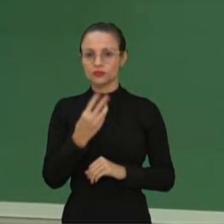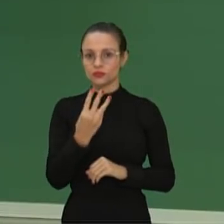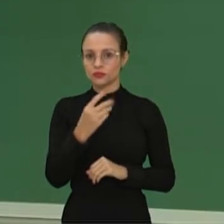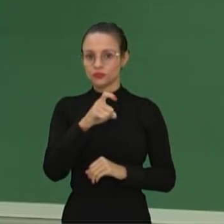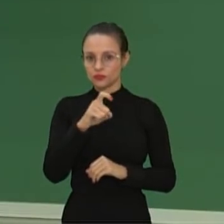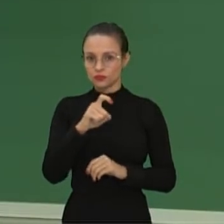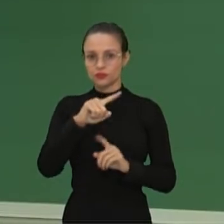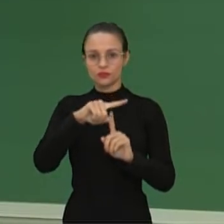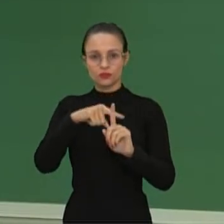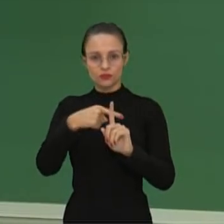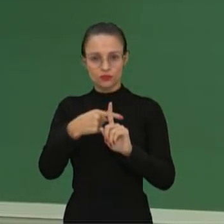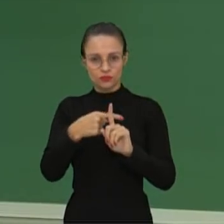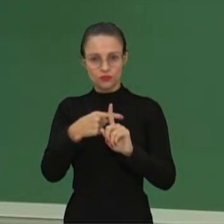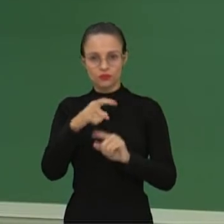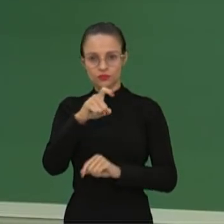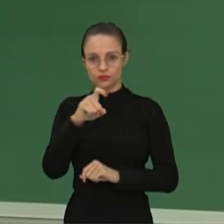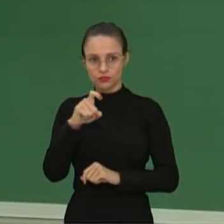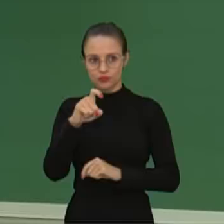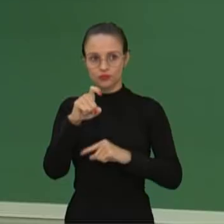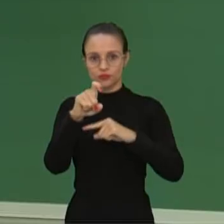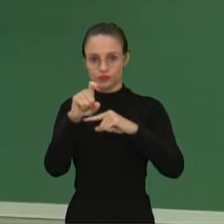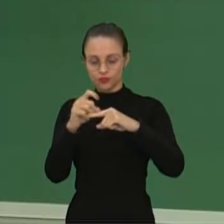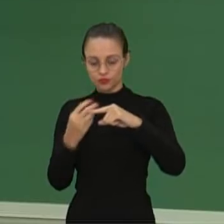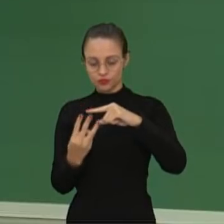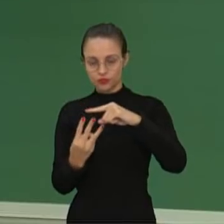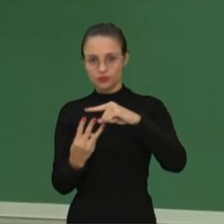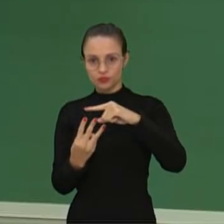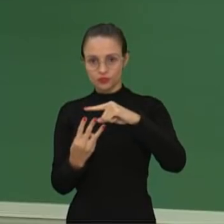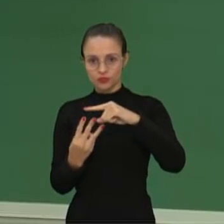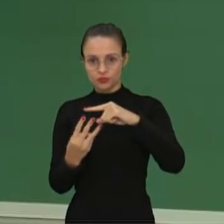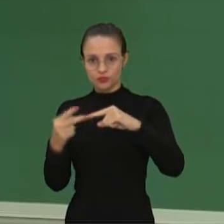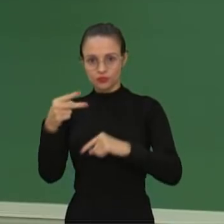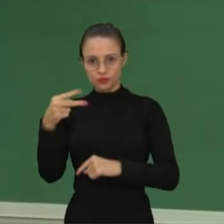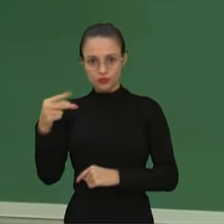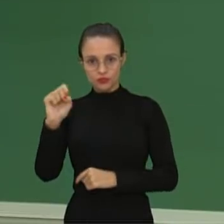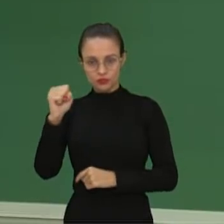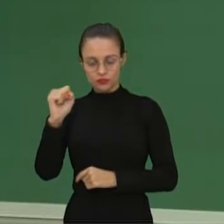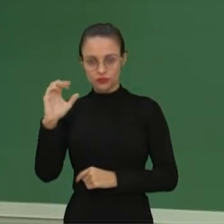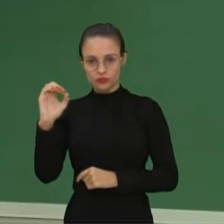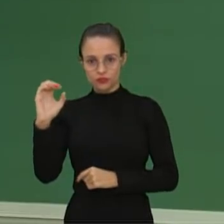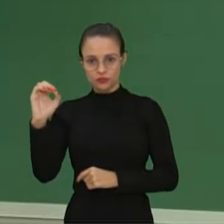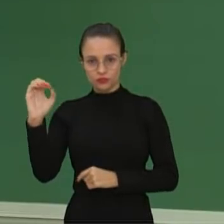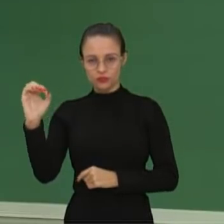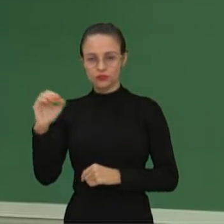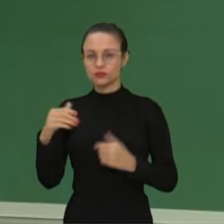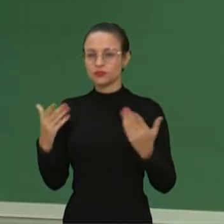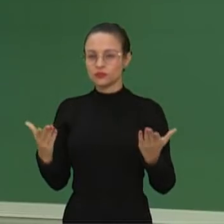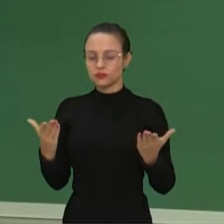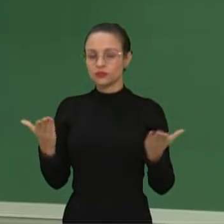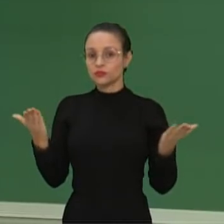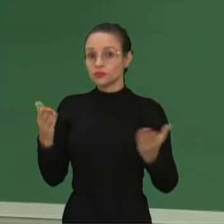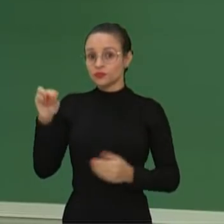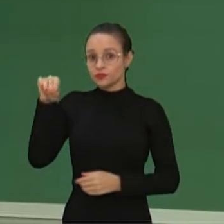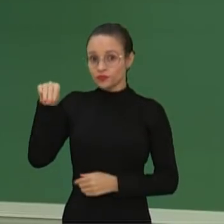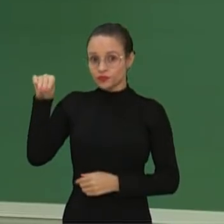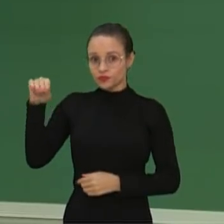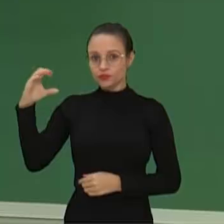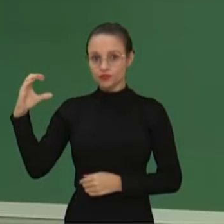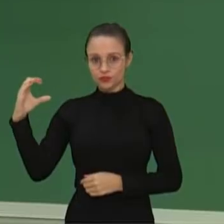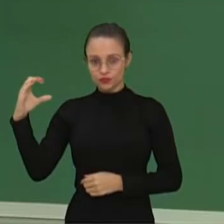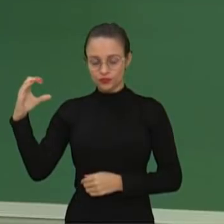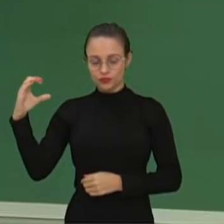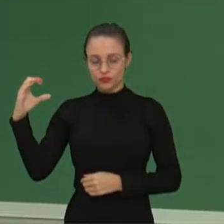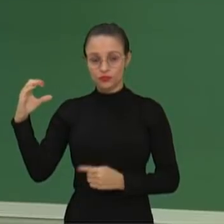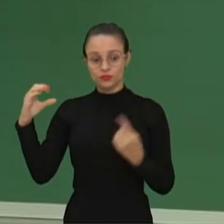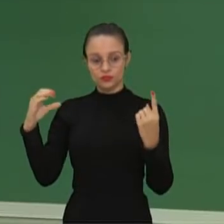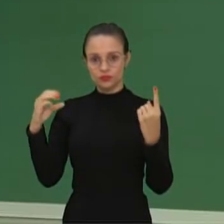3x mais o x sobre 3 ainda, né? Igual a 8.000. E agora nós vamos tirar o mínimo múltiplo comum